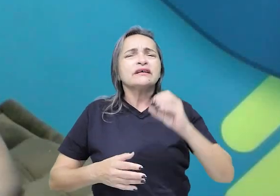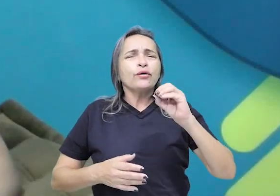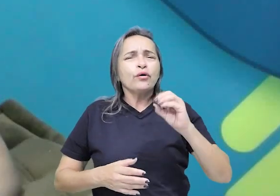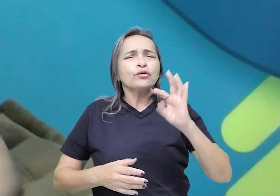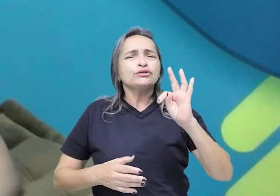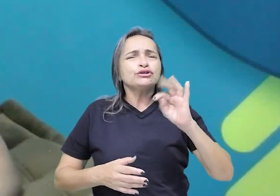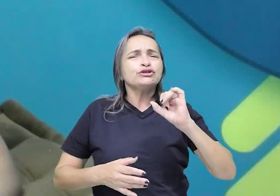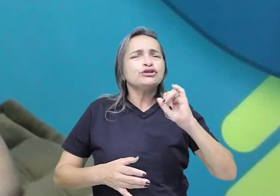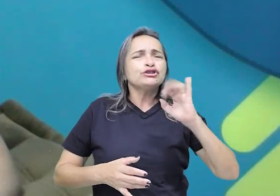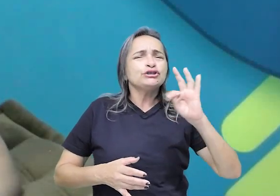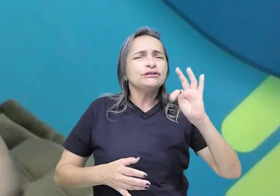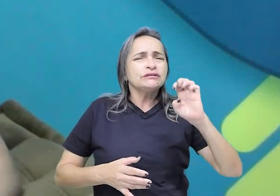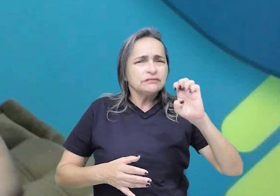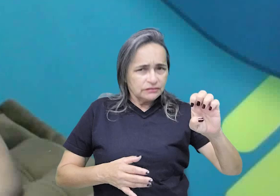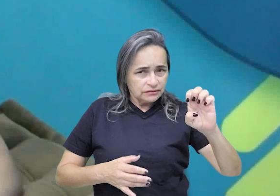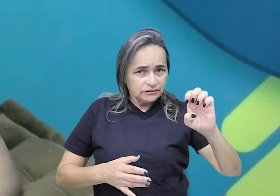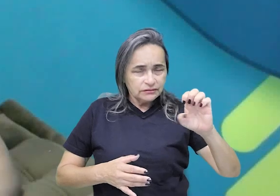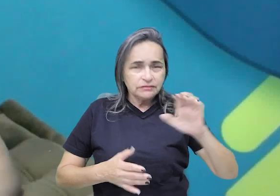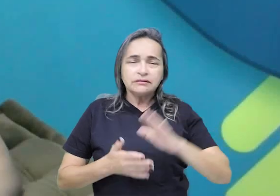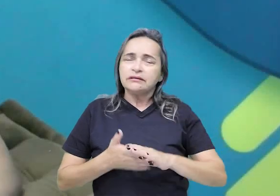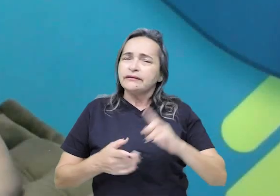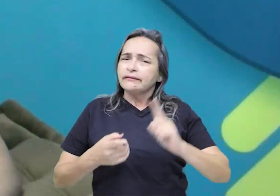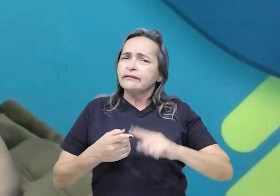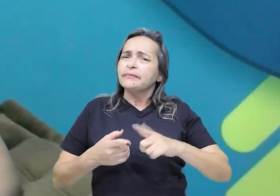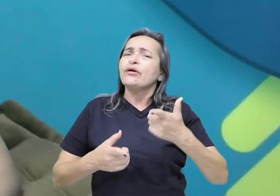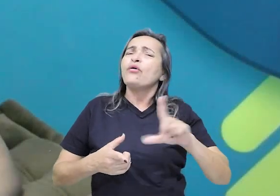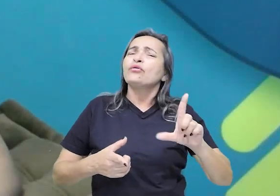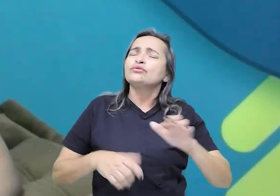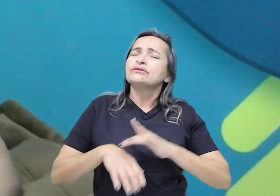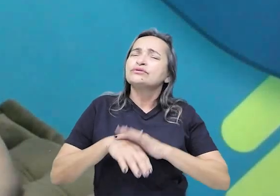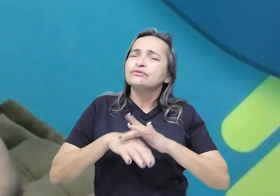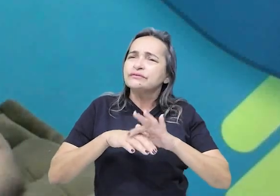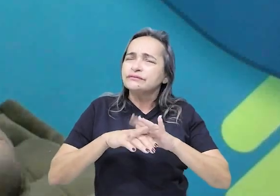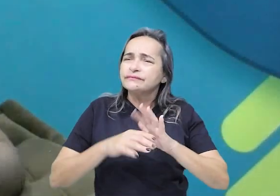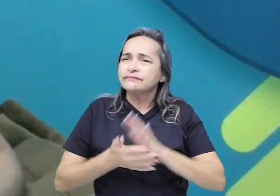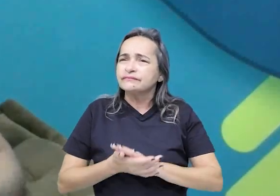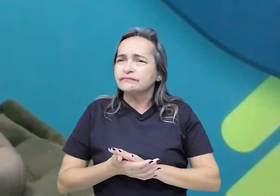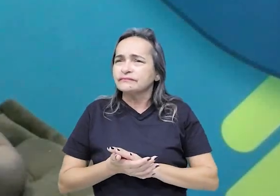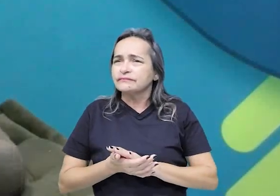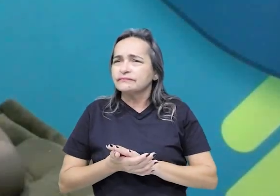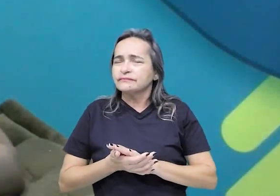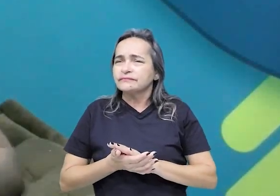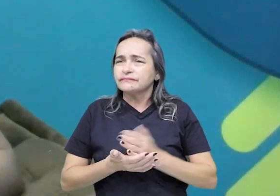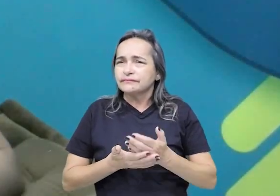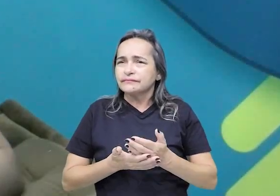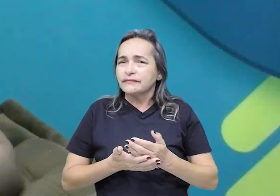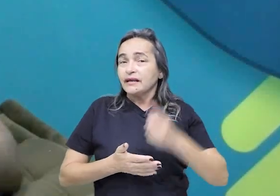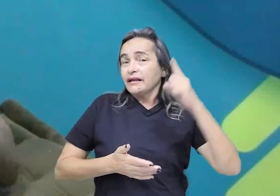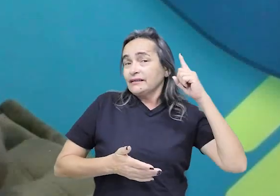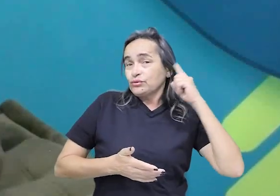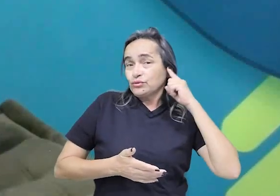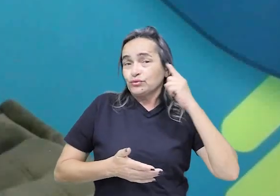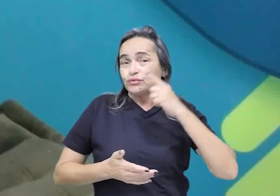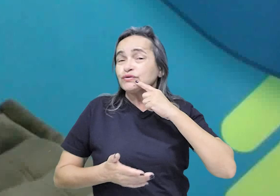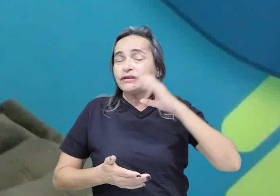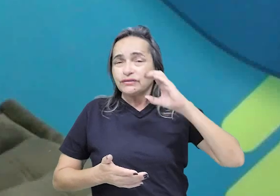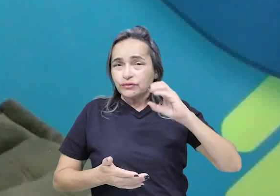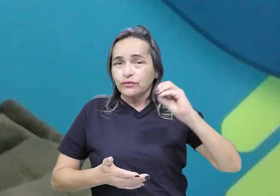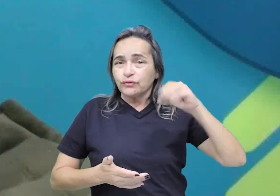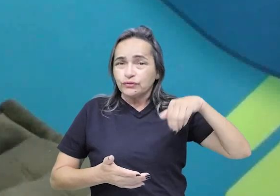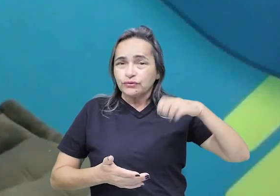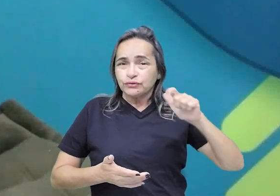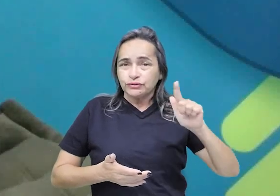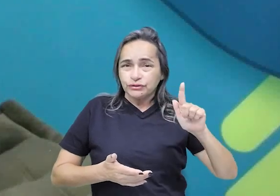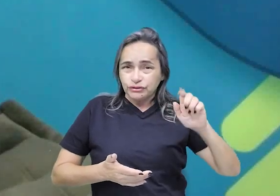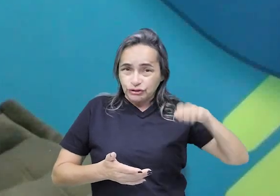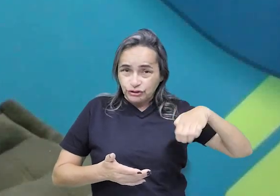podem causar ou contribuir para a perda auditiva ou para a surdez? Pronto. Aí nós temos a surdez congênita, que é a surdez mesmo,